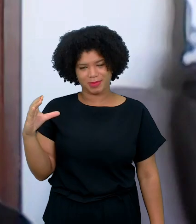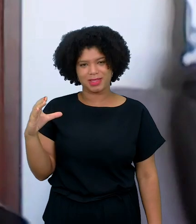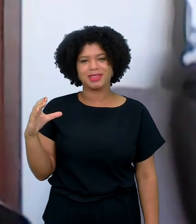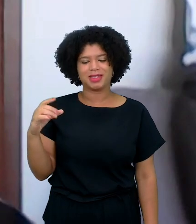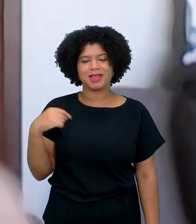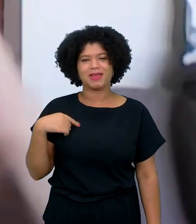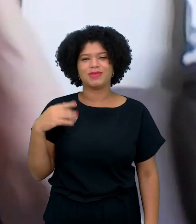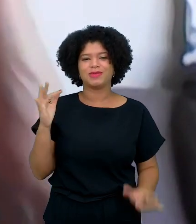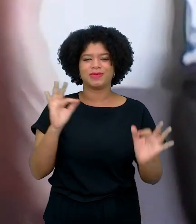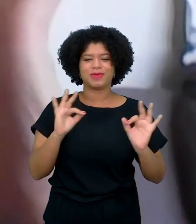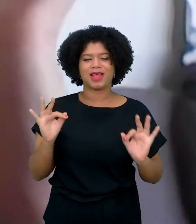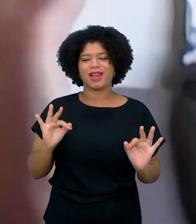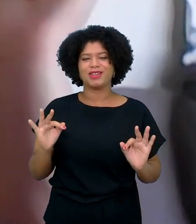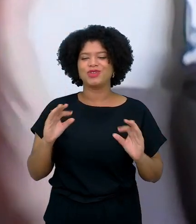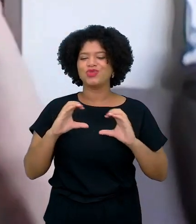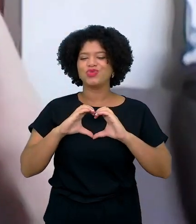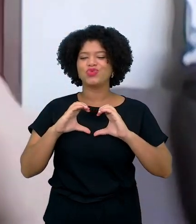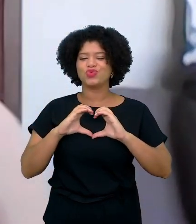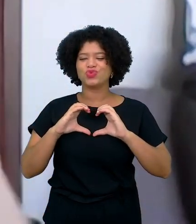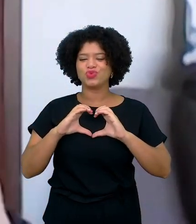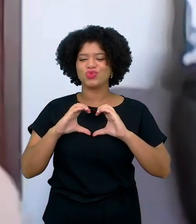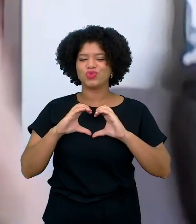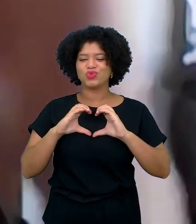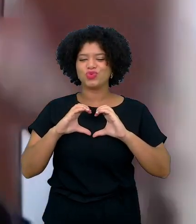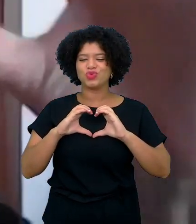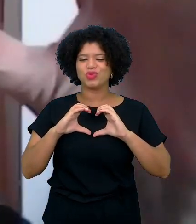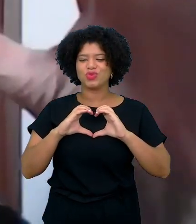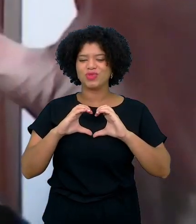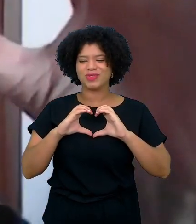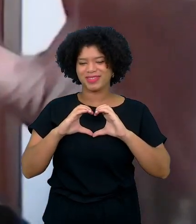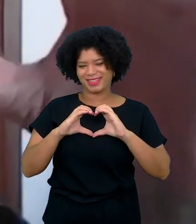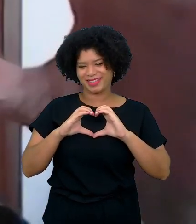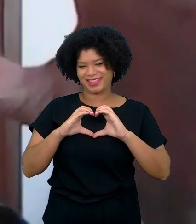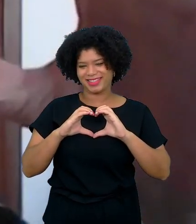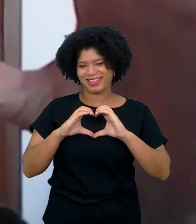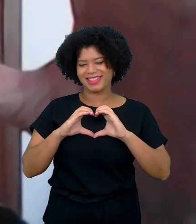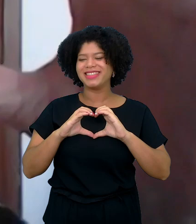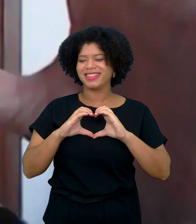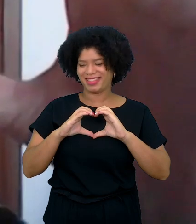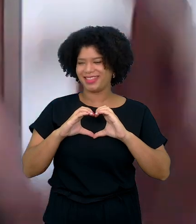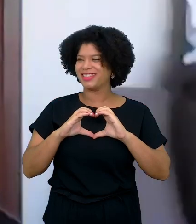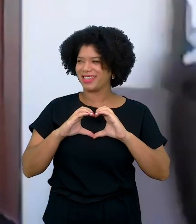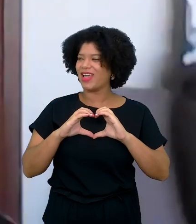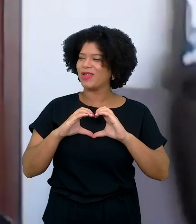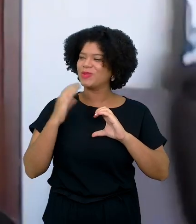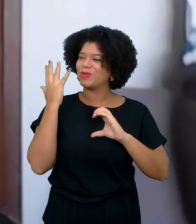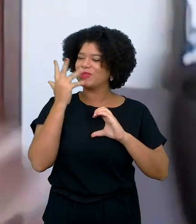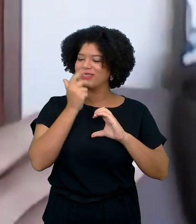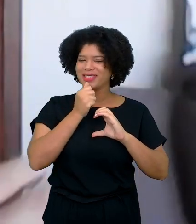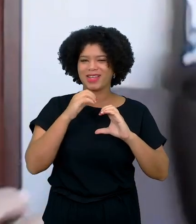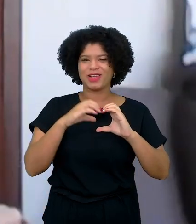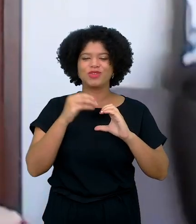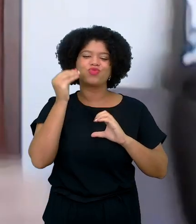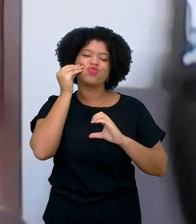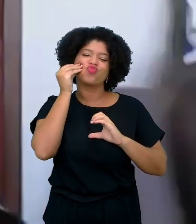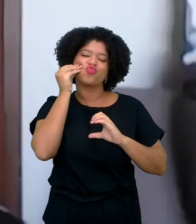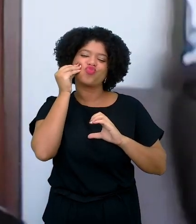né? Meu coração fica com vocês, eu sempre, vamos ver se eu faço bonitinho, acho que eu fiz, né? Não faço tão bonitinho. Um grande